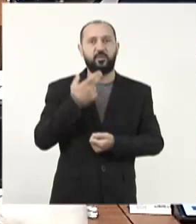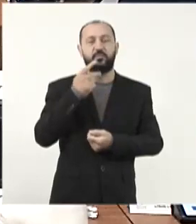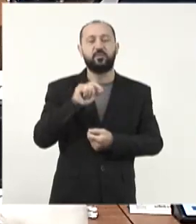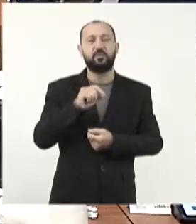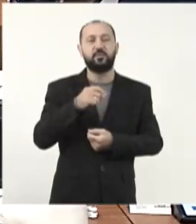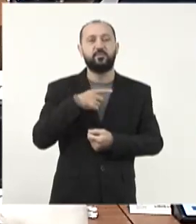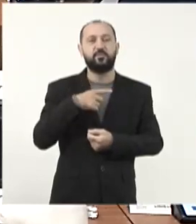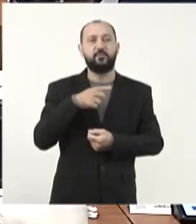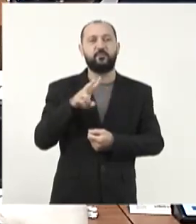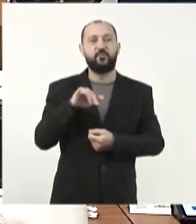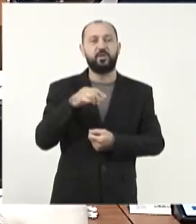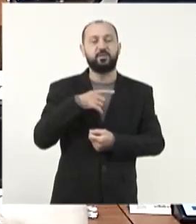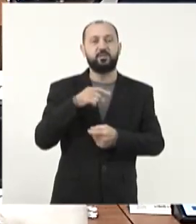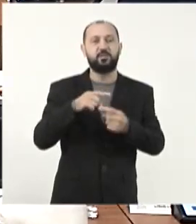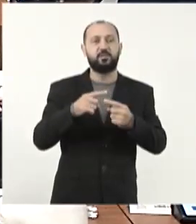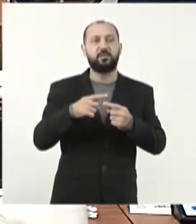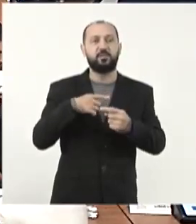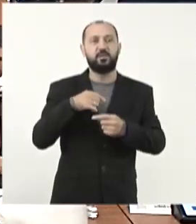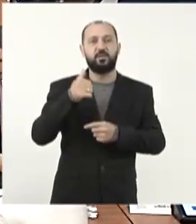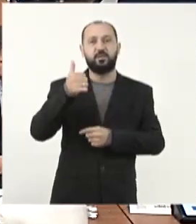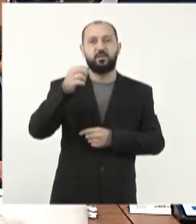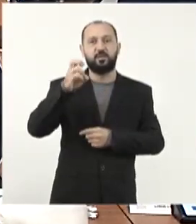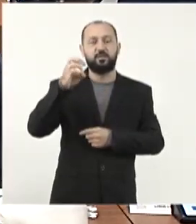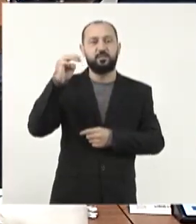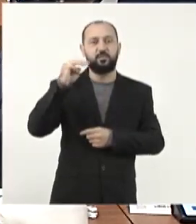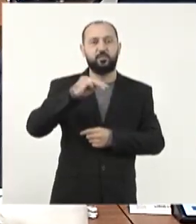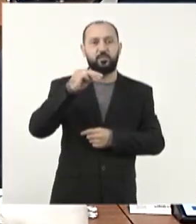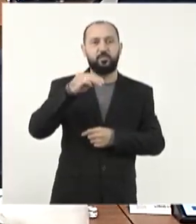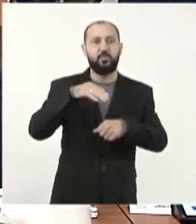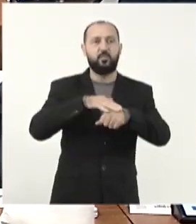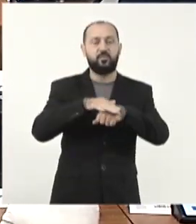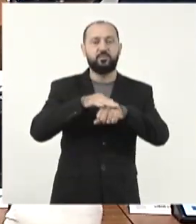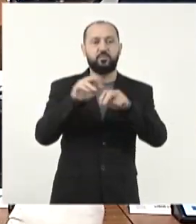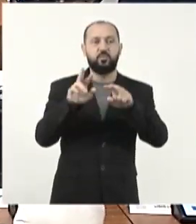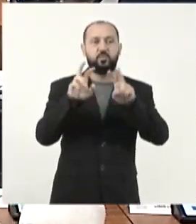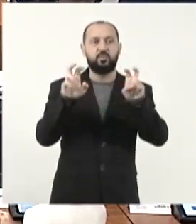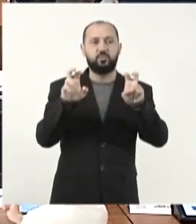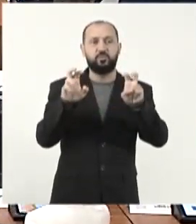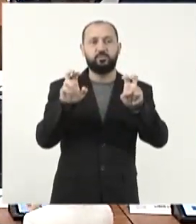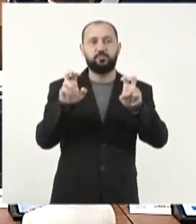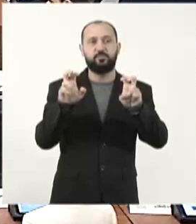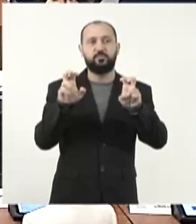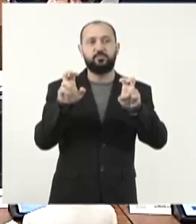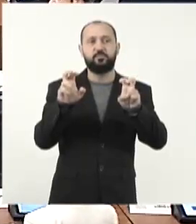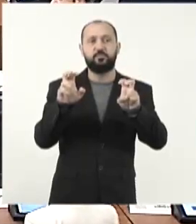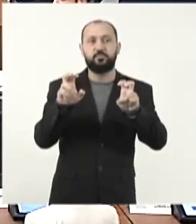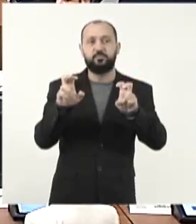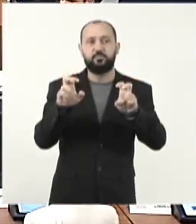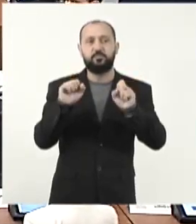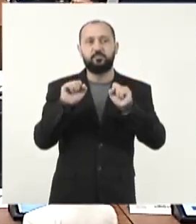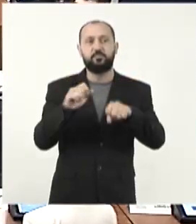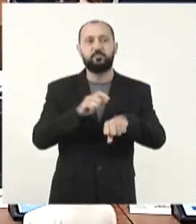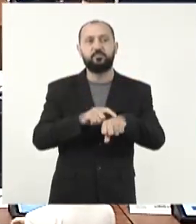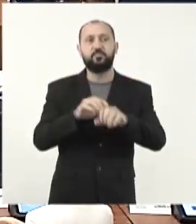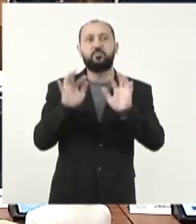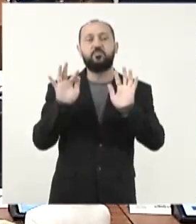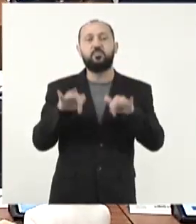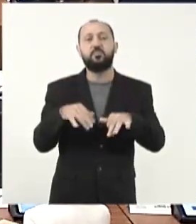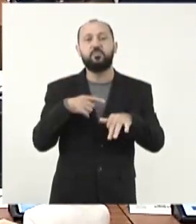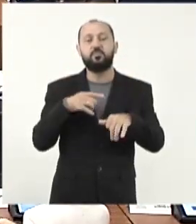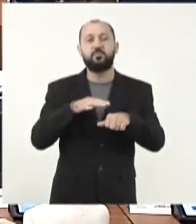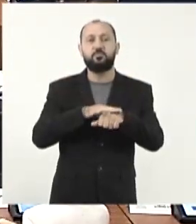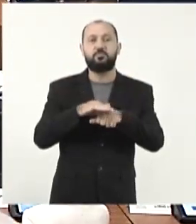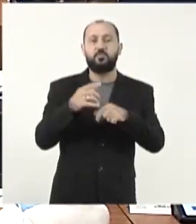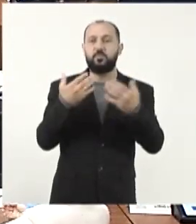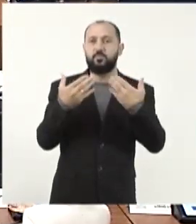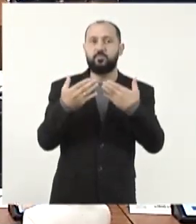Excelência que disporá de 15 minutos para falar sobre o tema especificamente, podendo, ao final, ouvir os